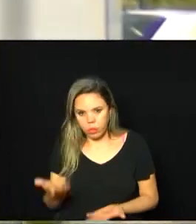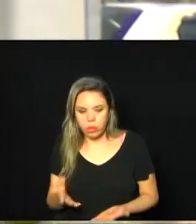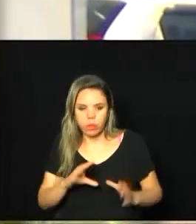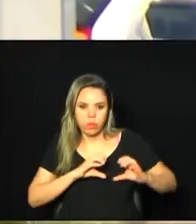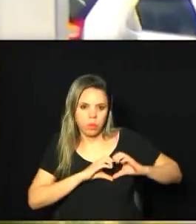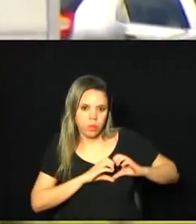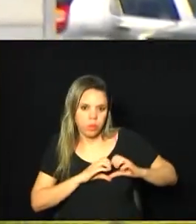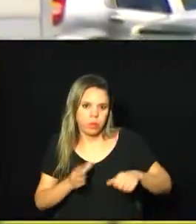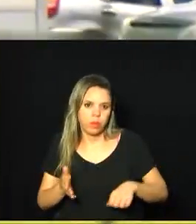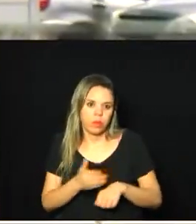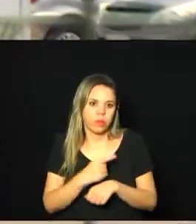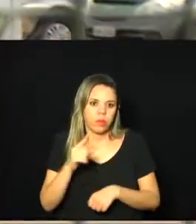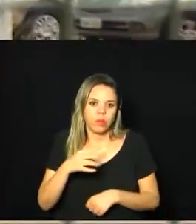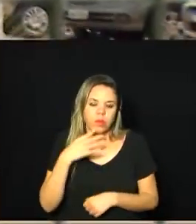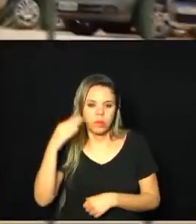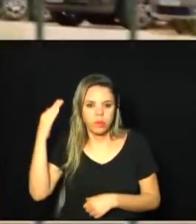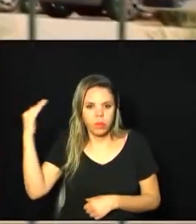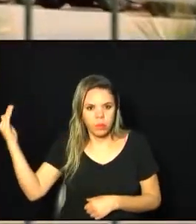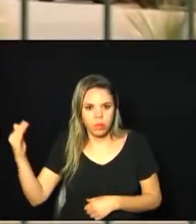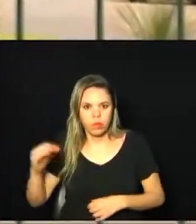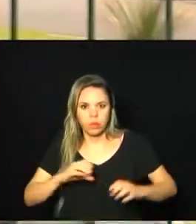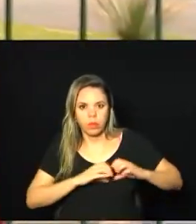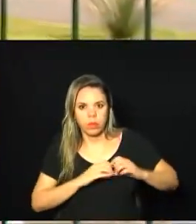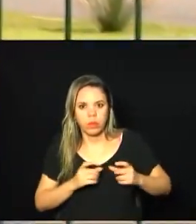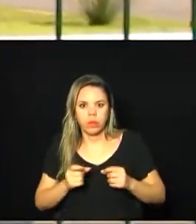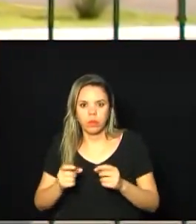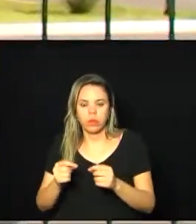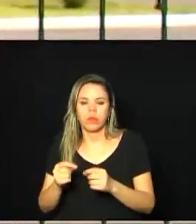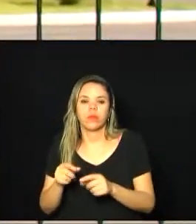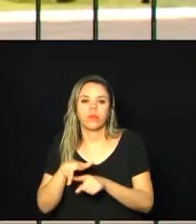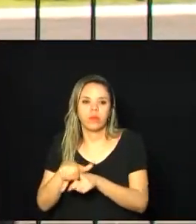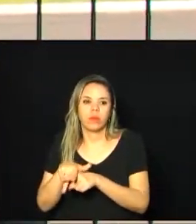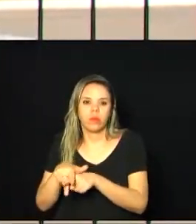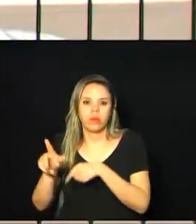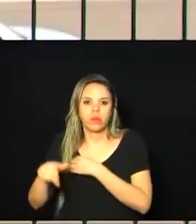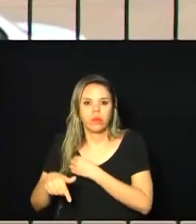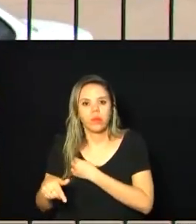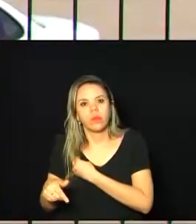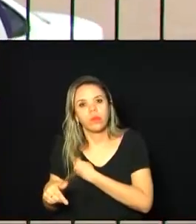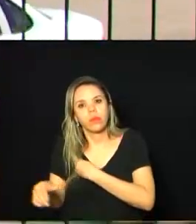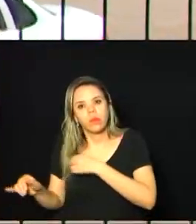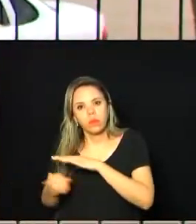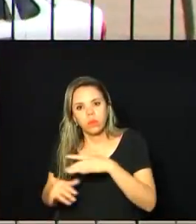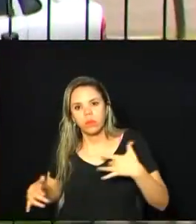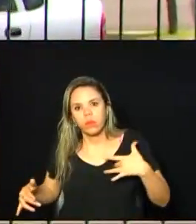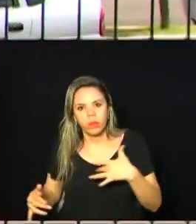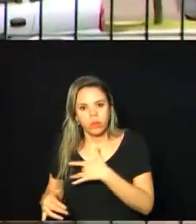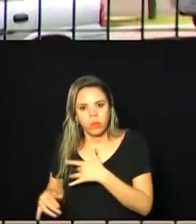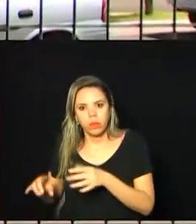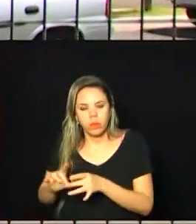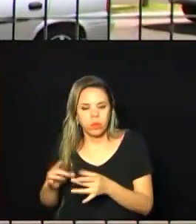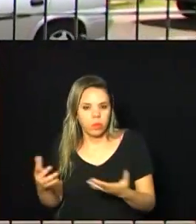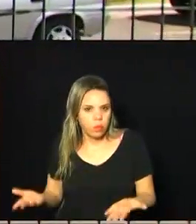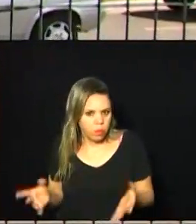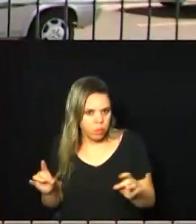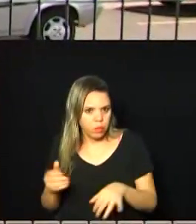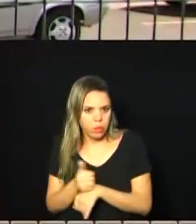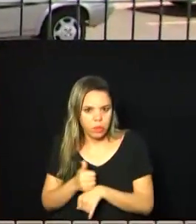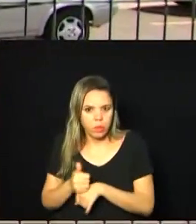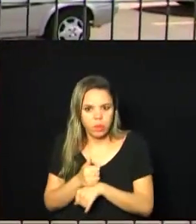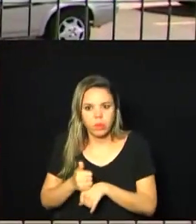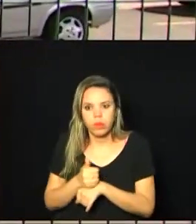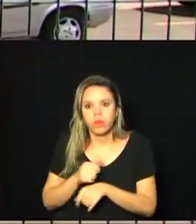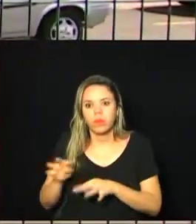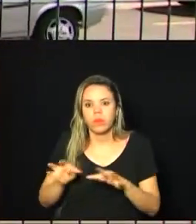Amor, anteriormente conhecido como Hospital de Câncer de Barretos, é uma instituição de saúde filantrópica especializada